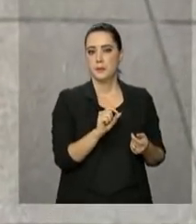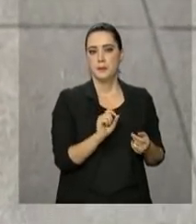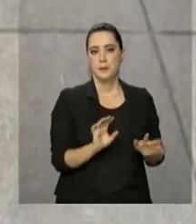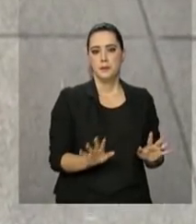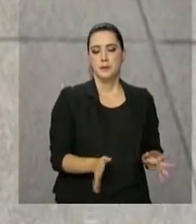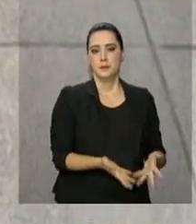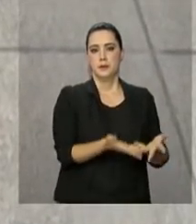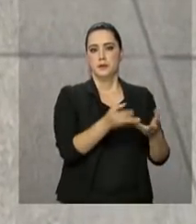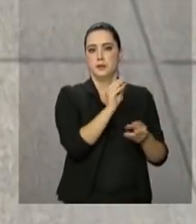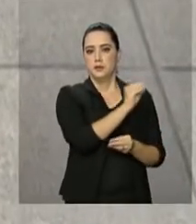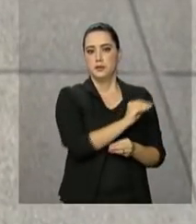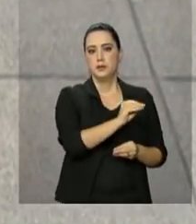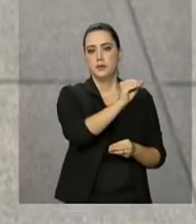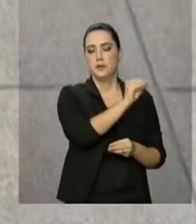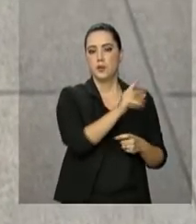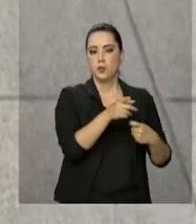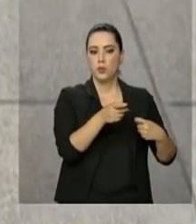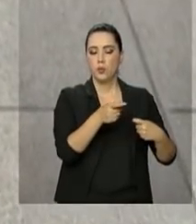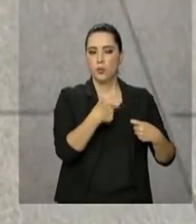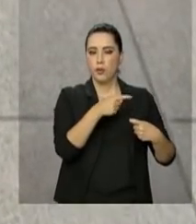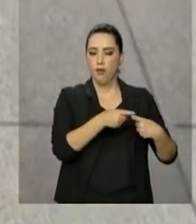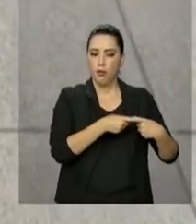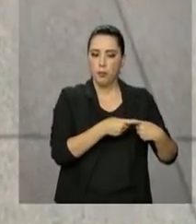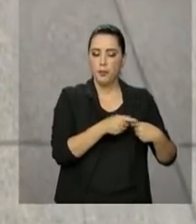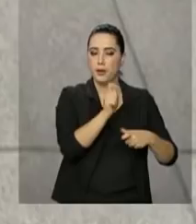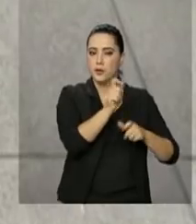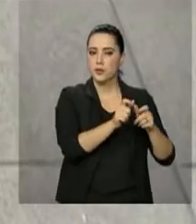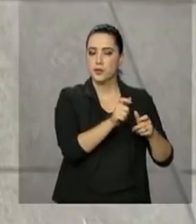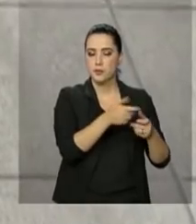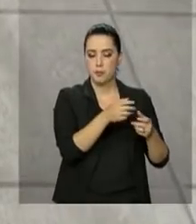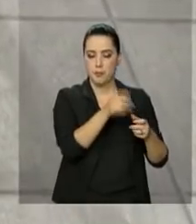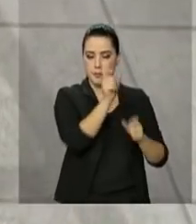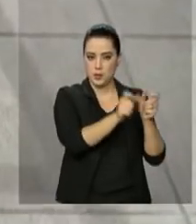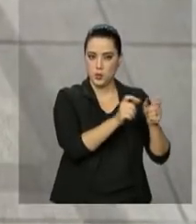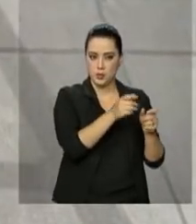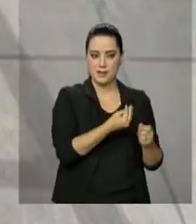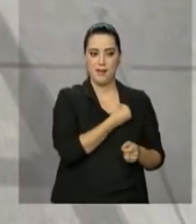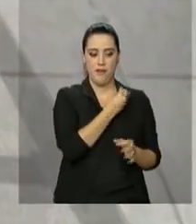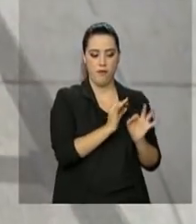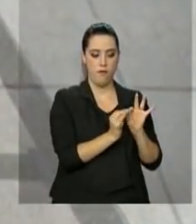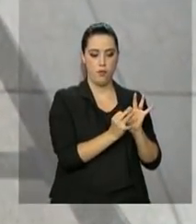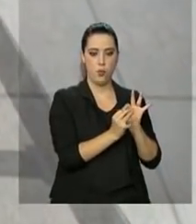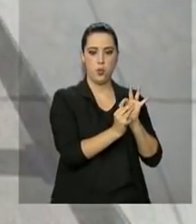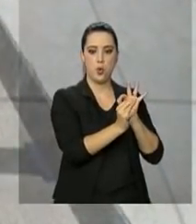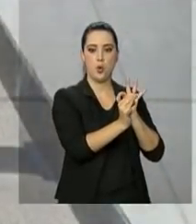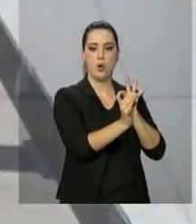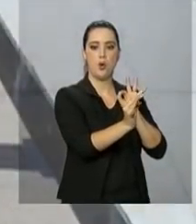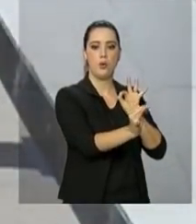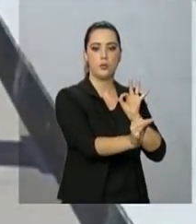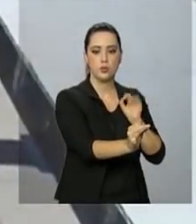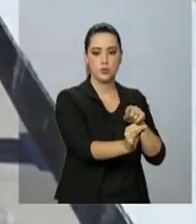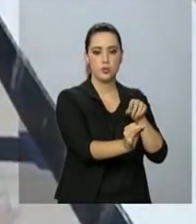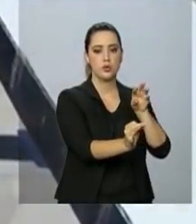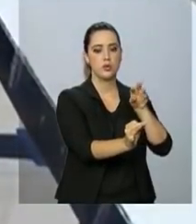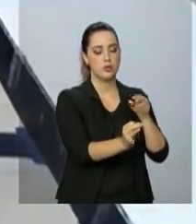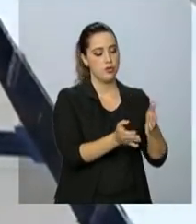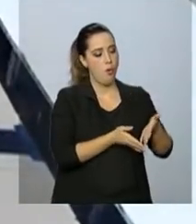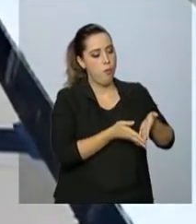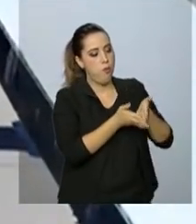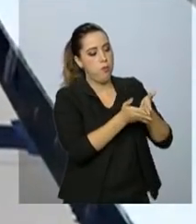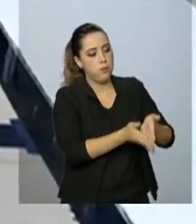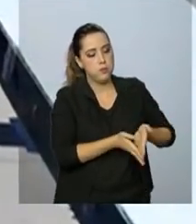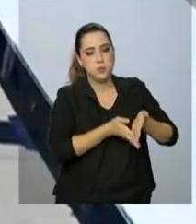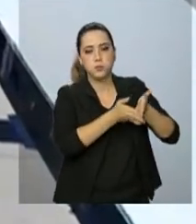levando atendimentos às populações ribeirinhas na Amazônia, por exemplo, com nossos navios de assistência hospitalar, e